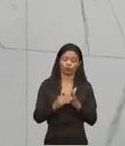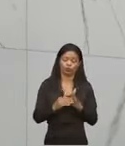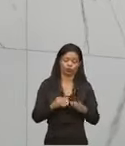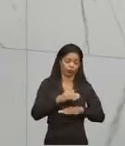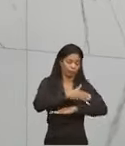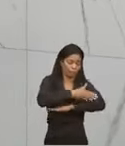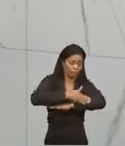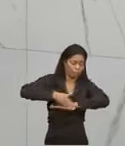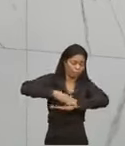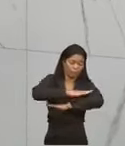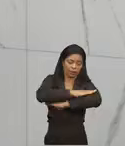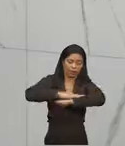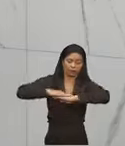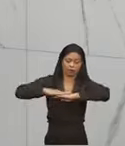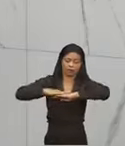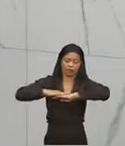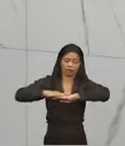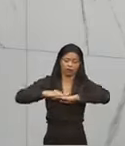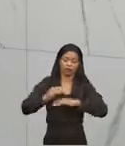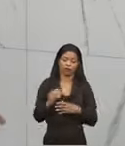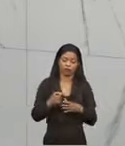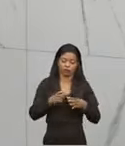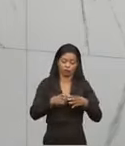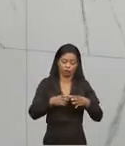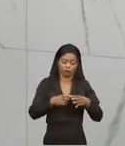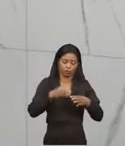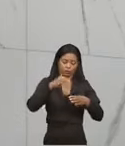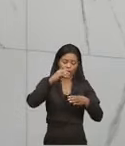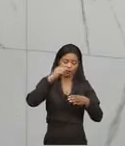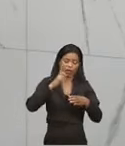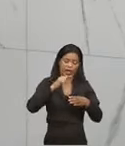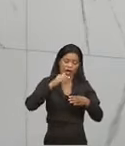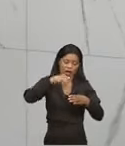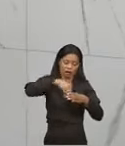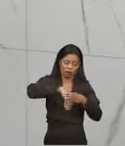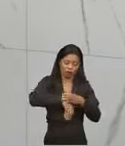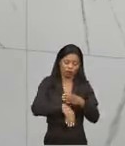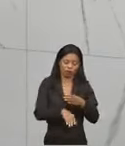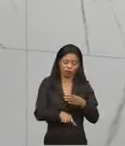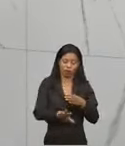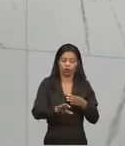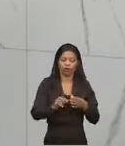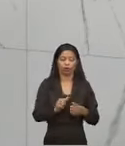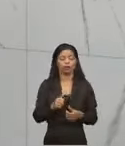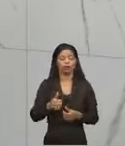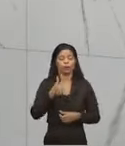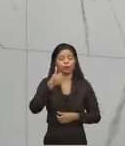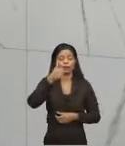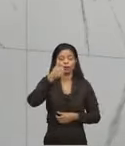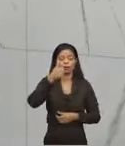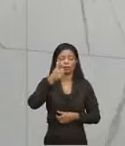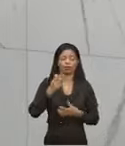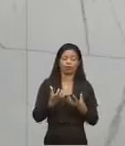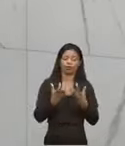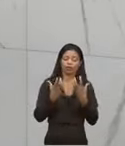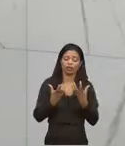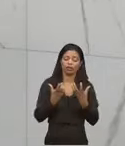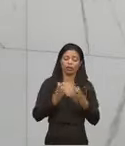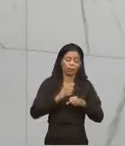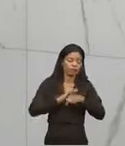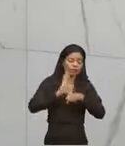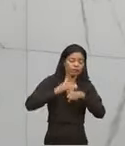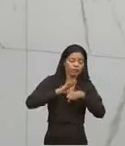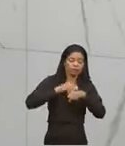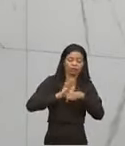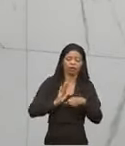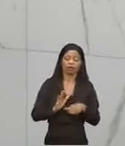passeio, rede de esgoto, uma área de lazer. Então, nós temos o melhoramento, nós sempre queremos mais. E a partir do momento que o